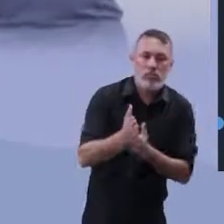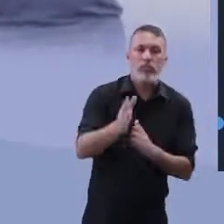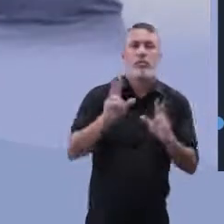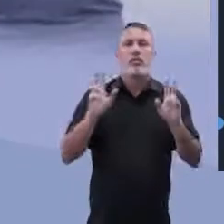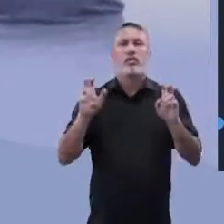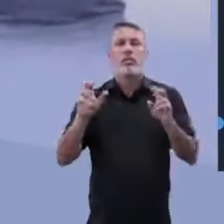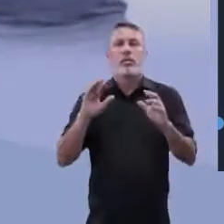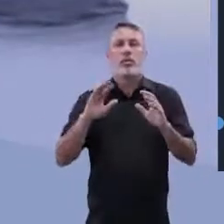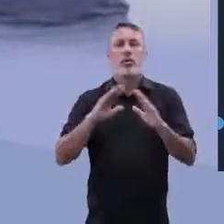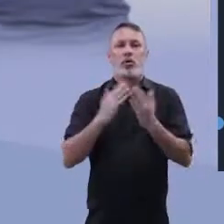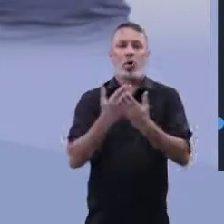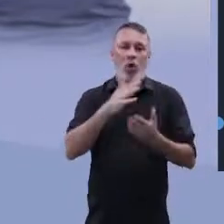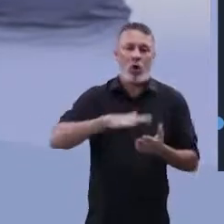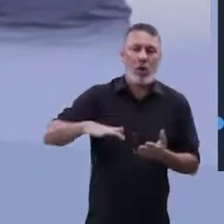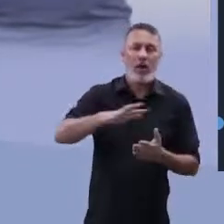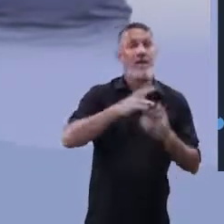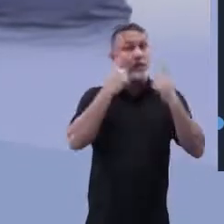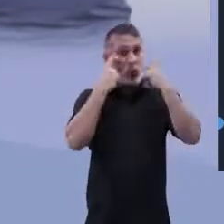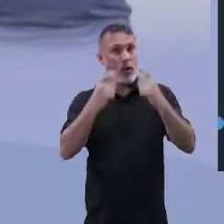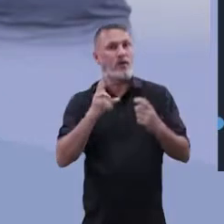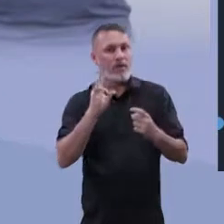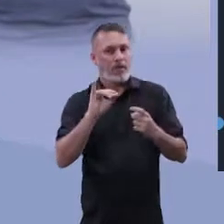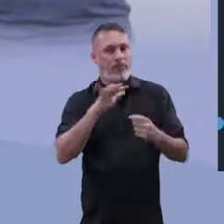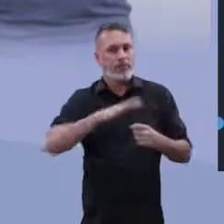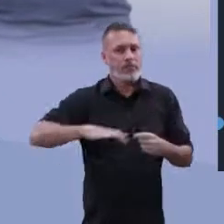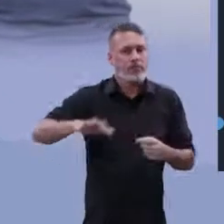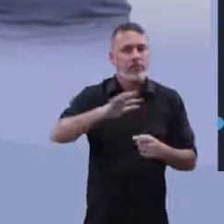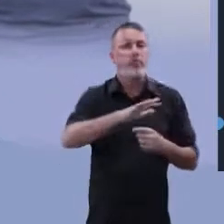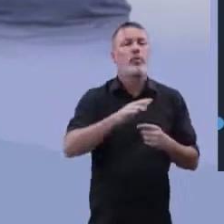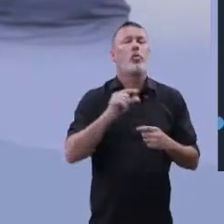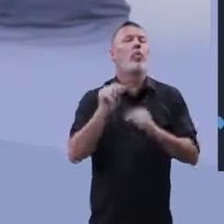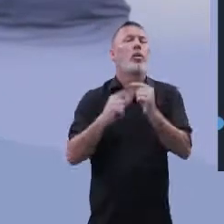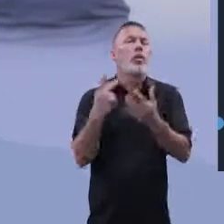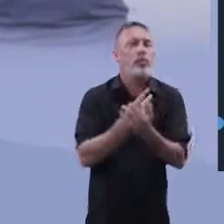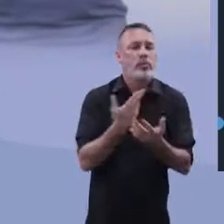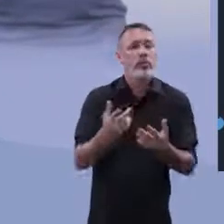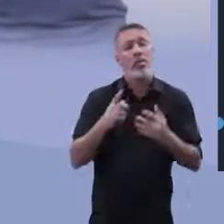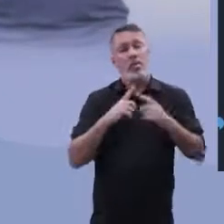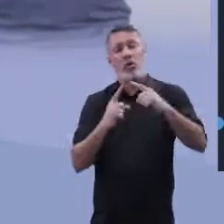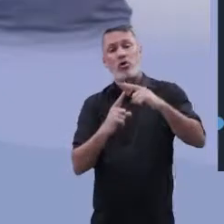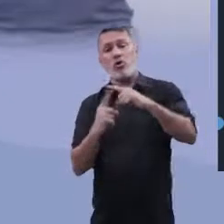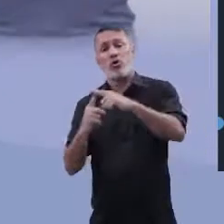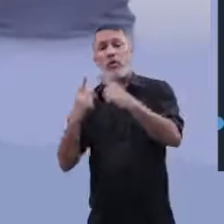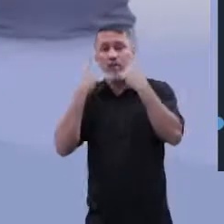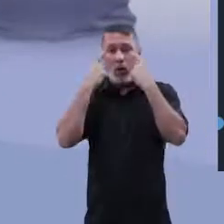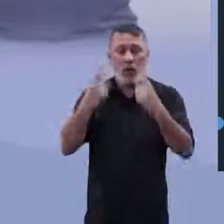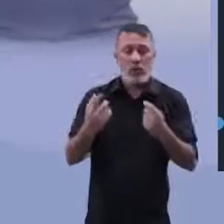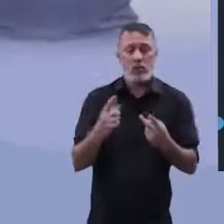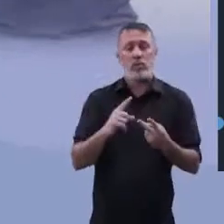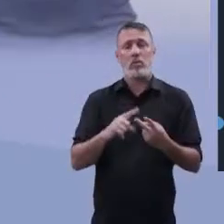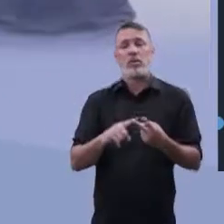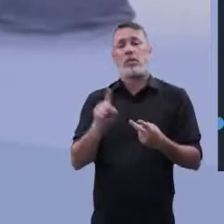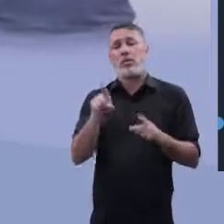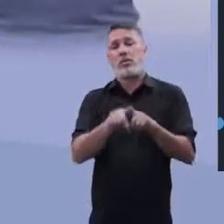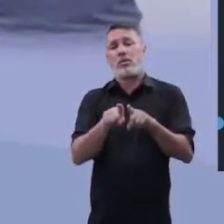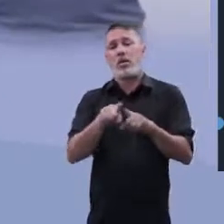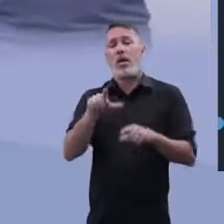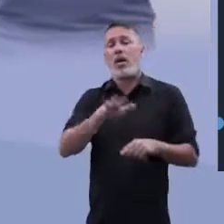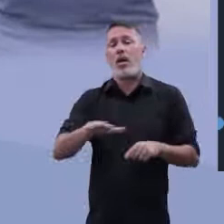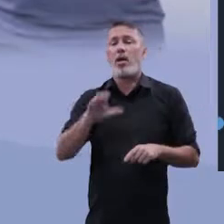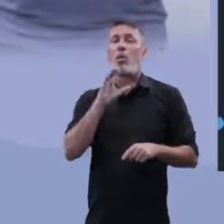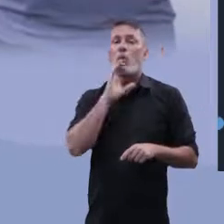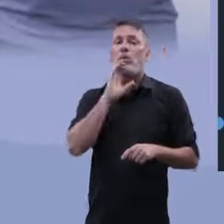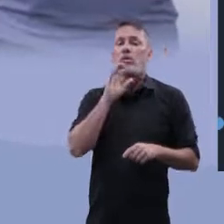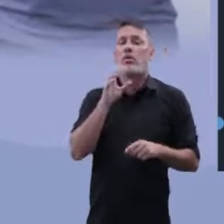falar sobre a violência escolar, né? A violência no ambiente escolar. Vamos falar os tipos de violência. Vamos usar